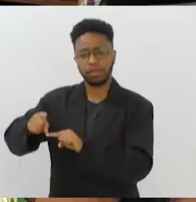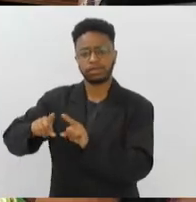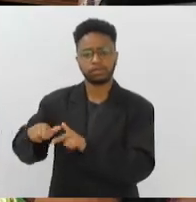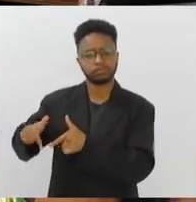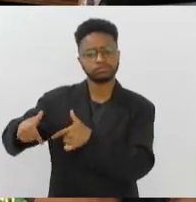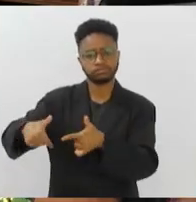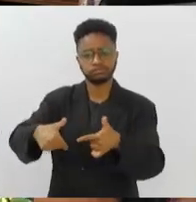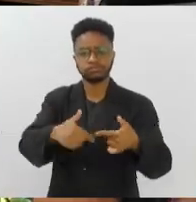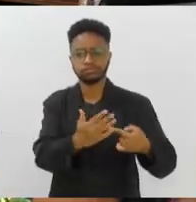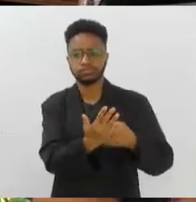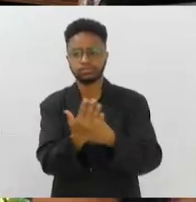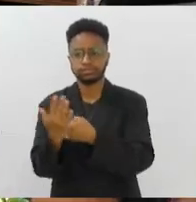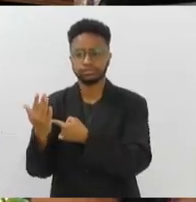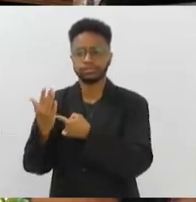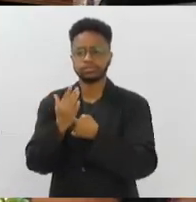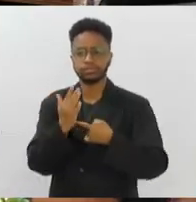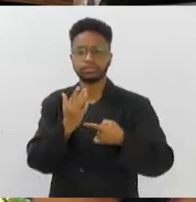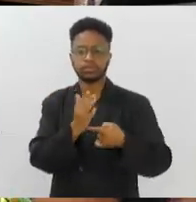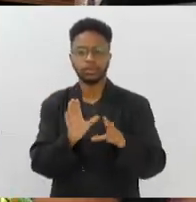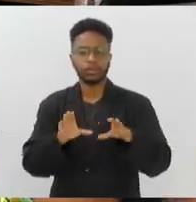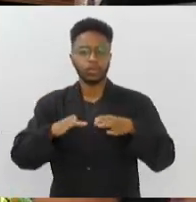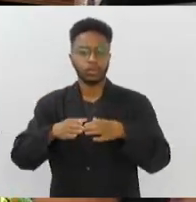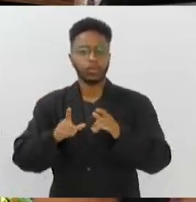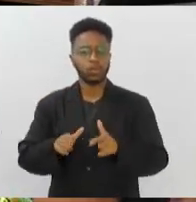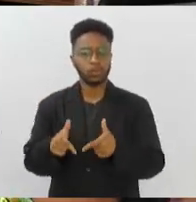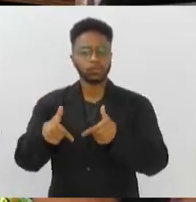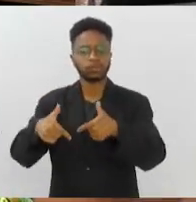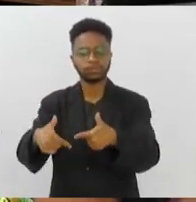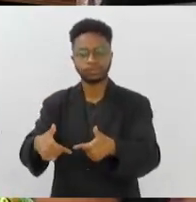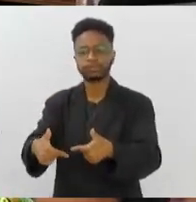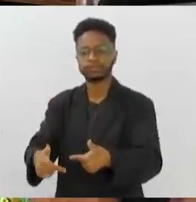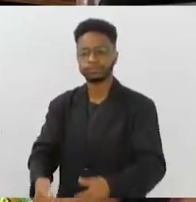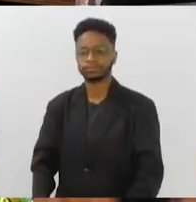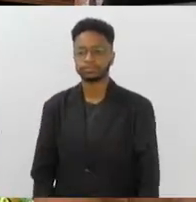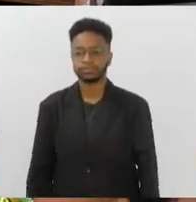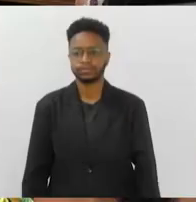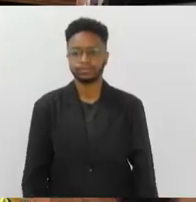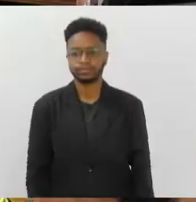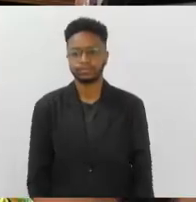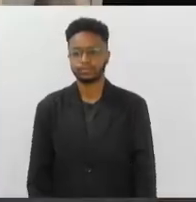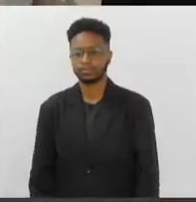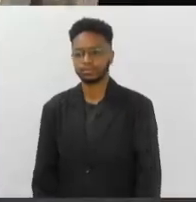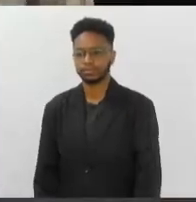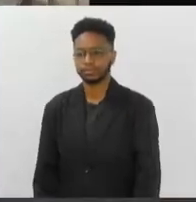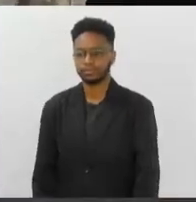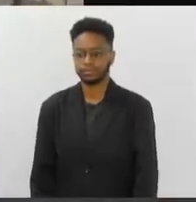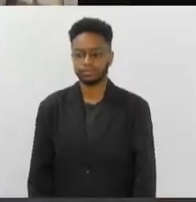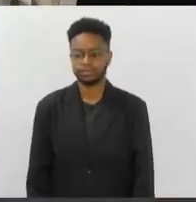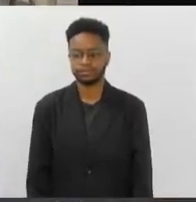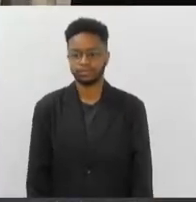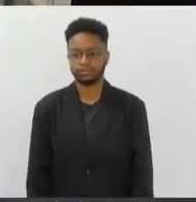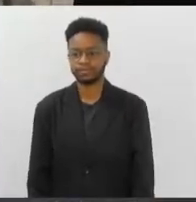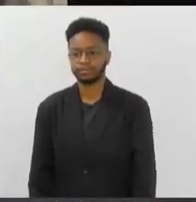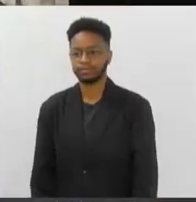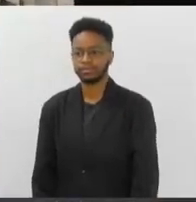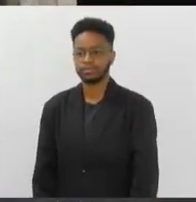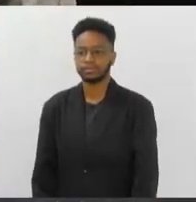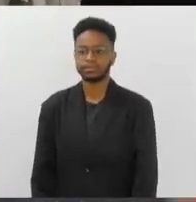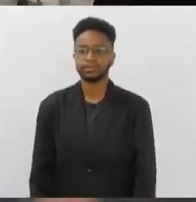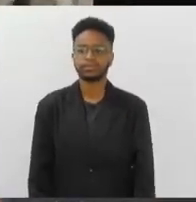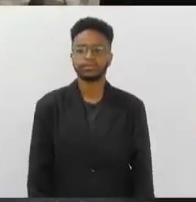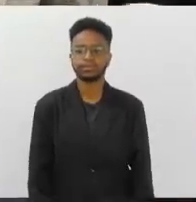Que barulho, a bala comendo, preto, rainha, gris, zumbi de